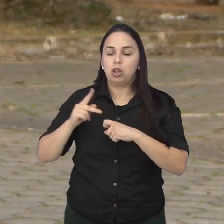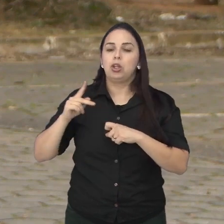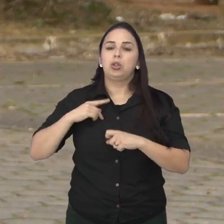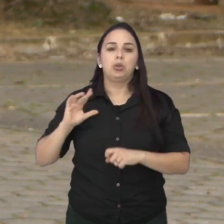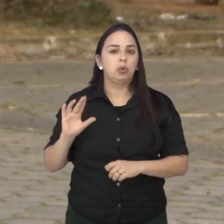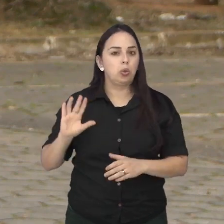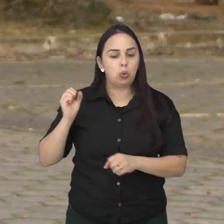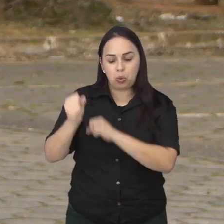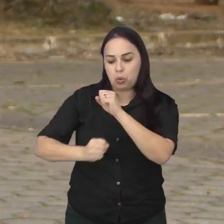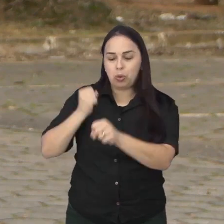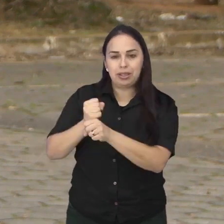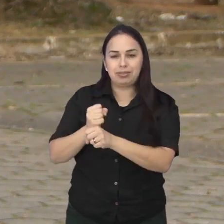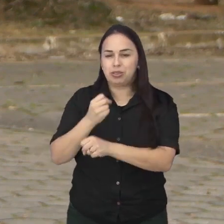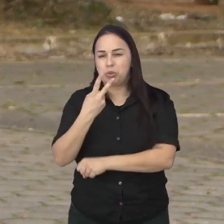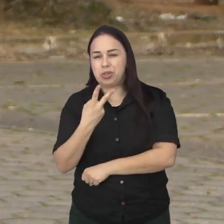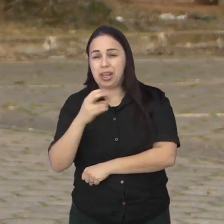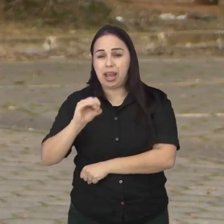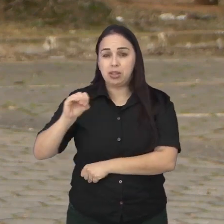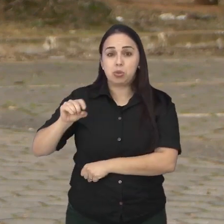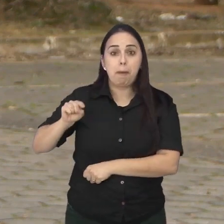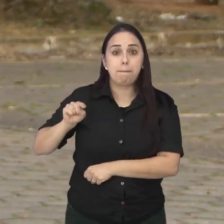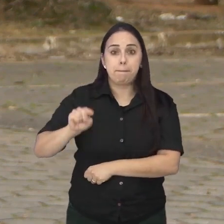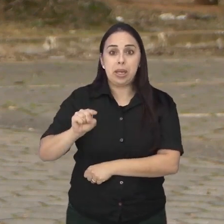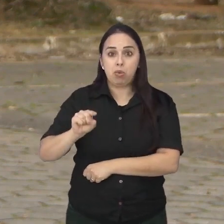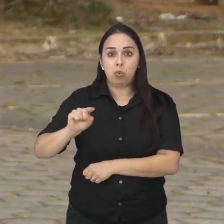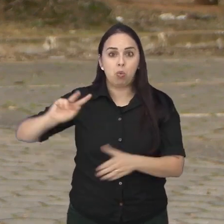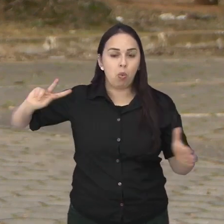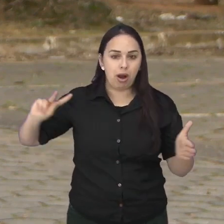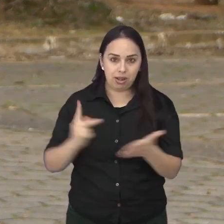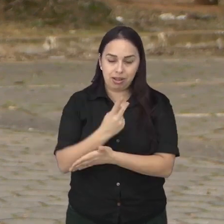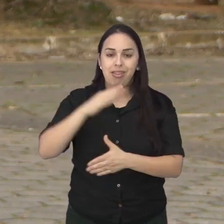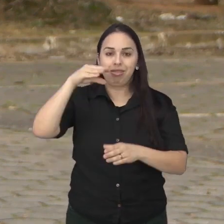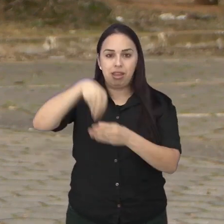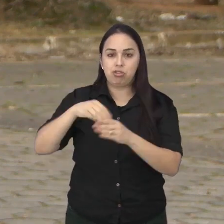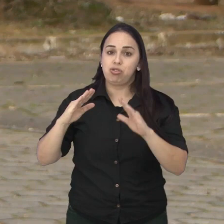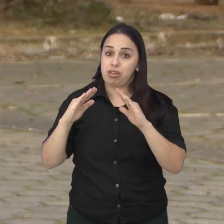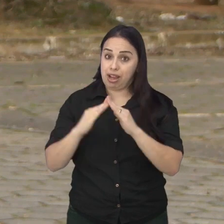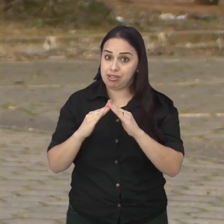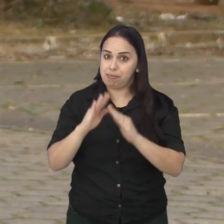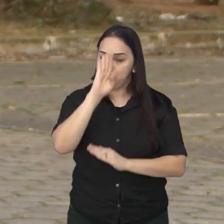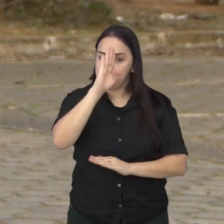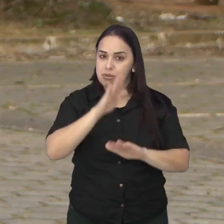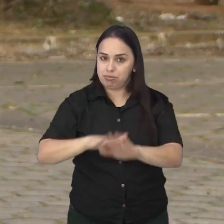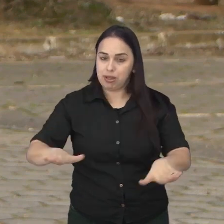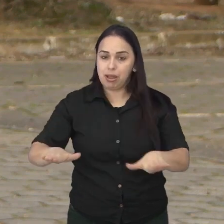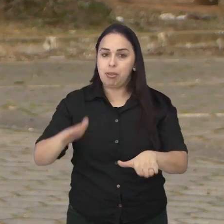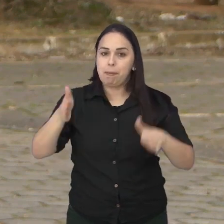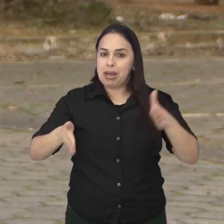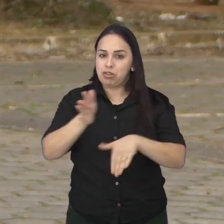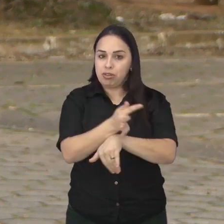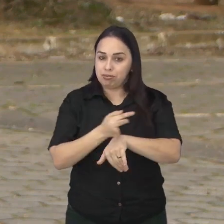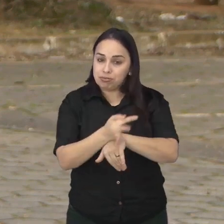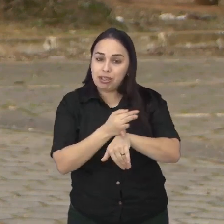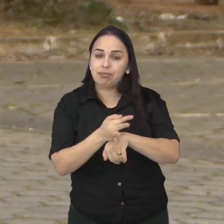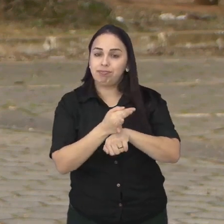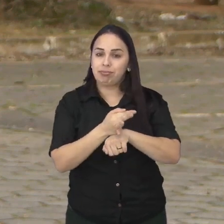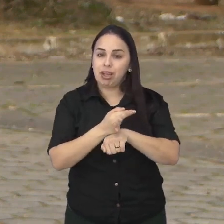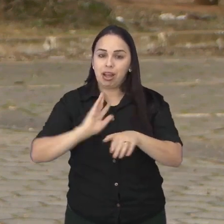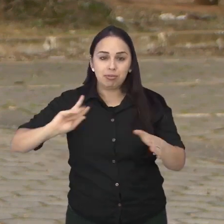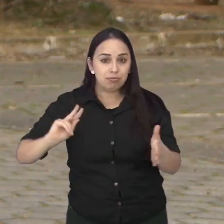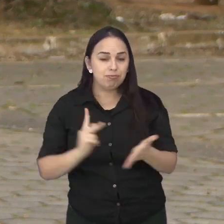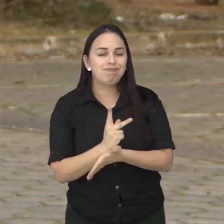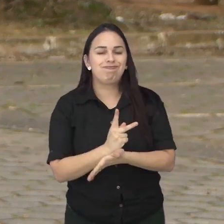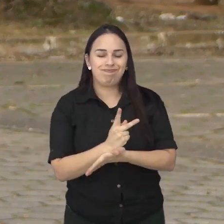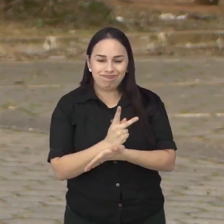anos ocorrem ao menos 200 mil acidentes domésticos envolvendo crianças. E nesse período de férias em que estamos vivendo,